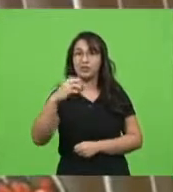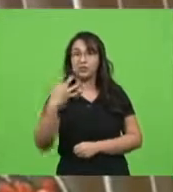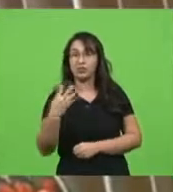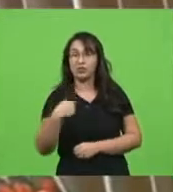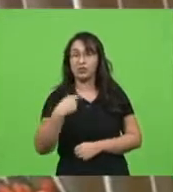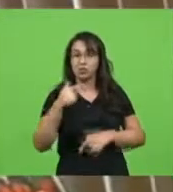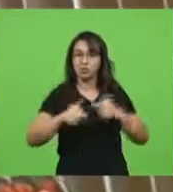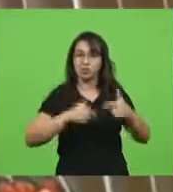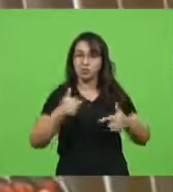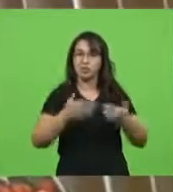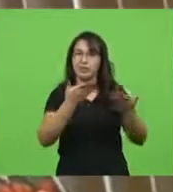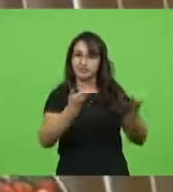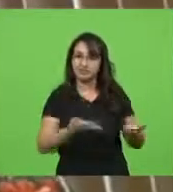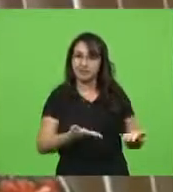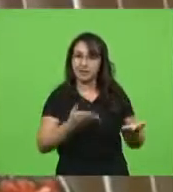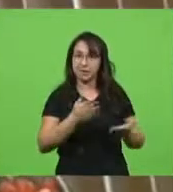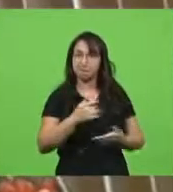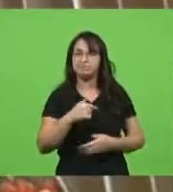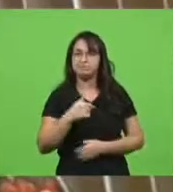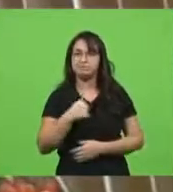aí tratar com o senhor.